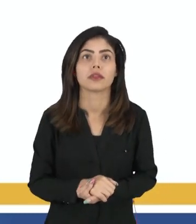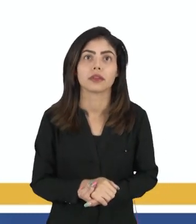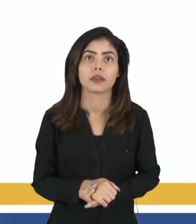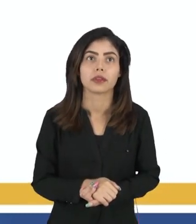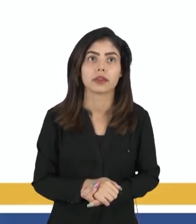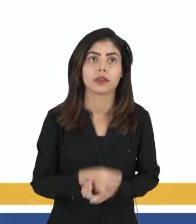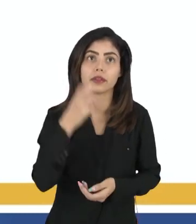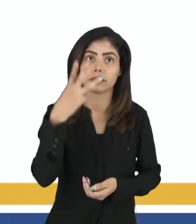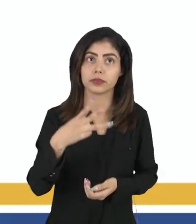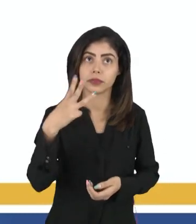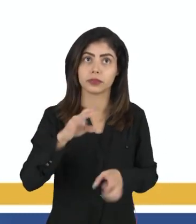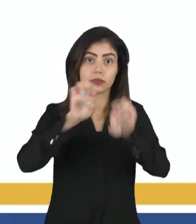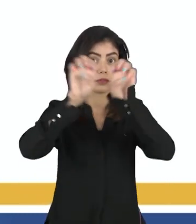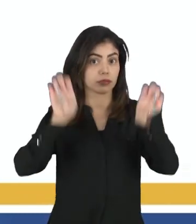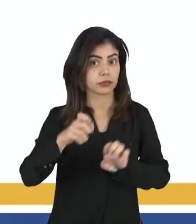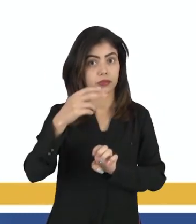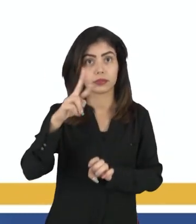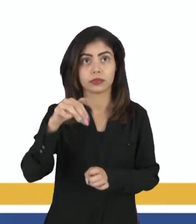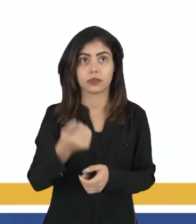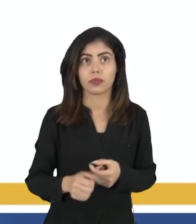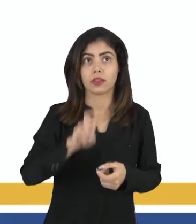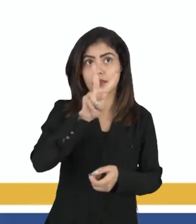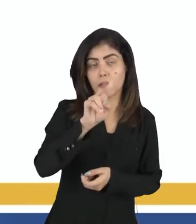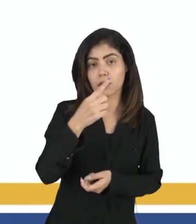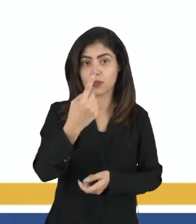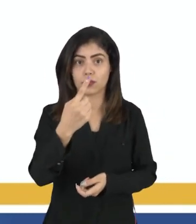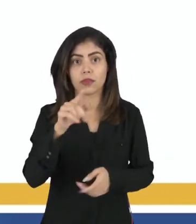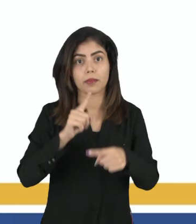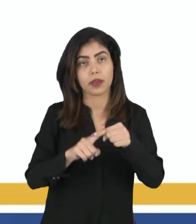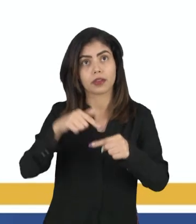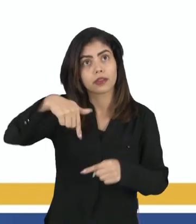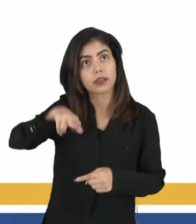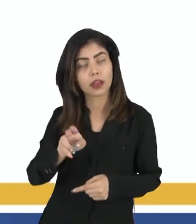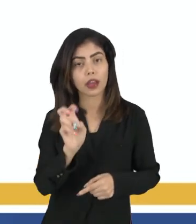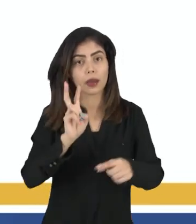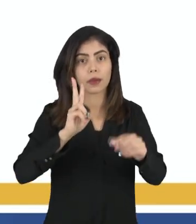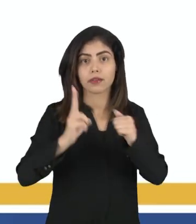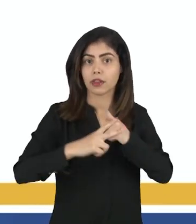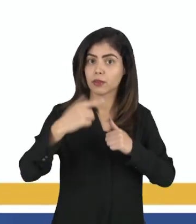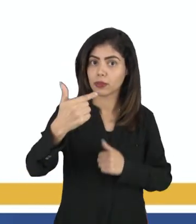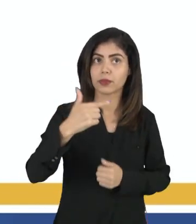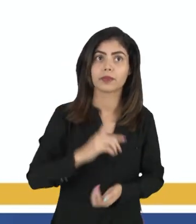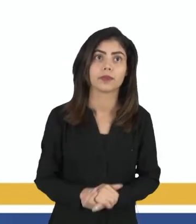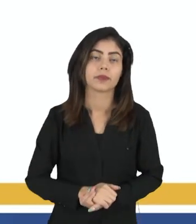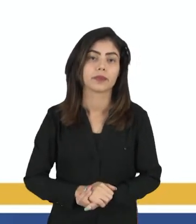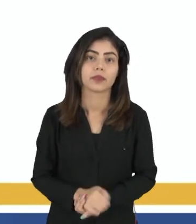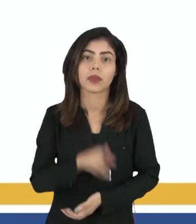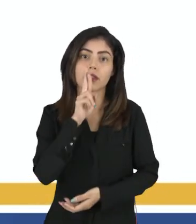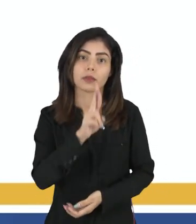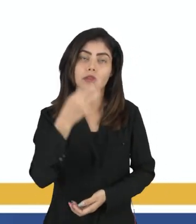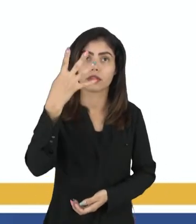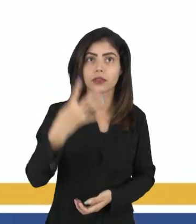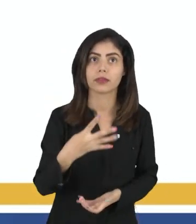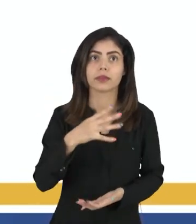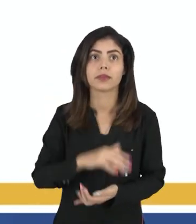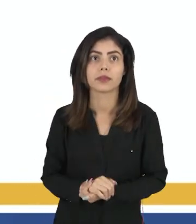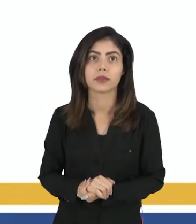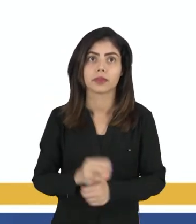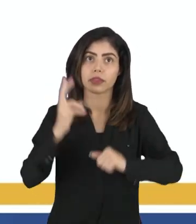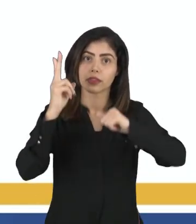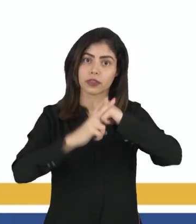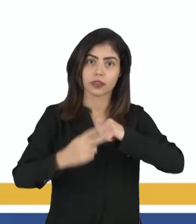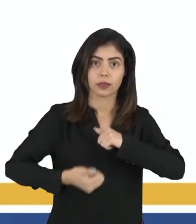3, é o seguinte esquema: verbo 1 mais que mais verbo 2. E resposta da 4,